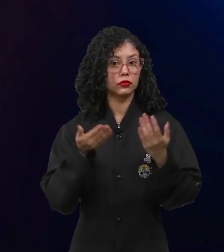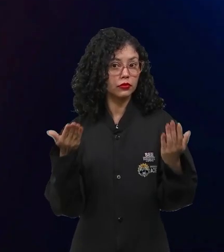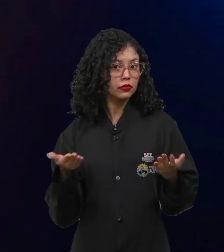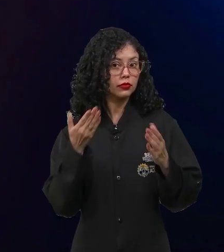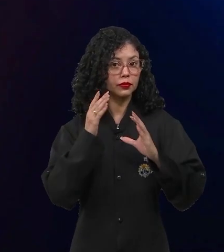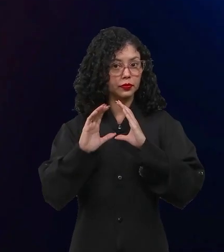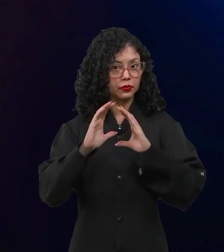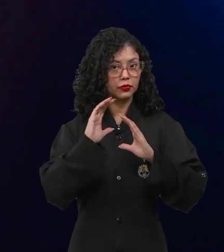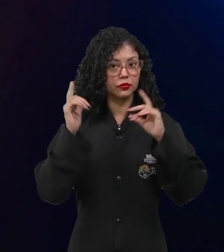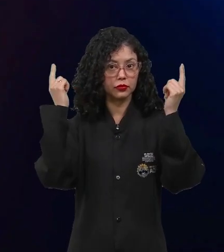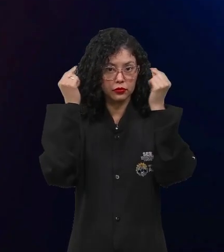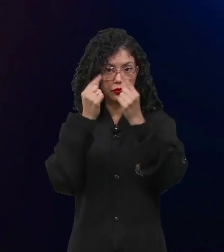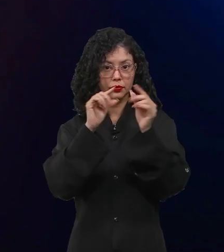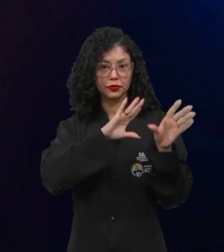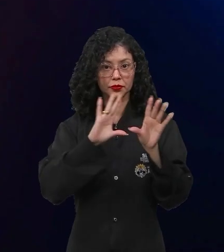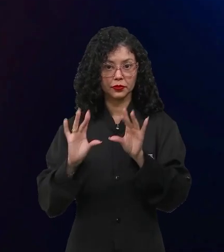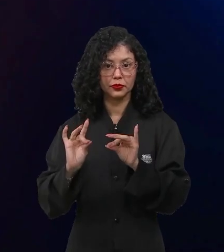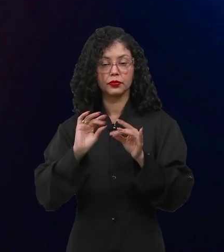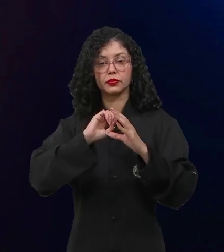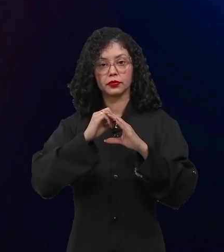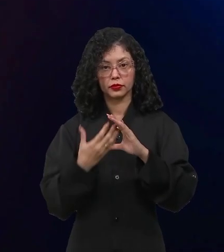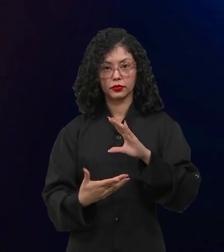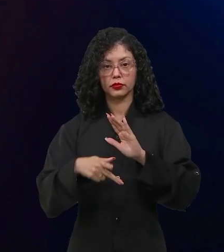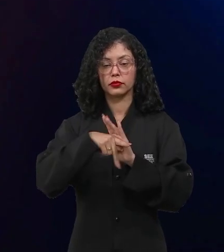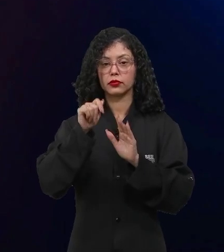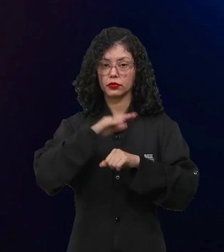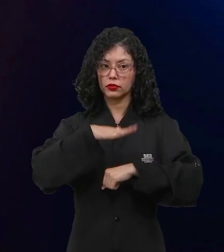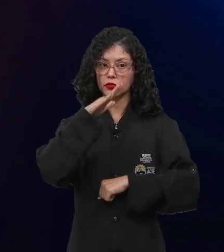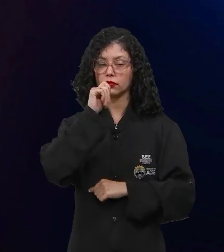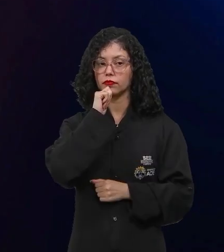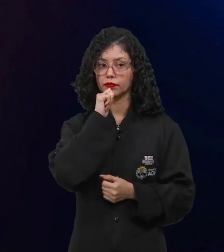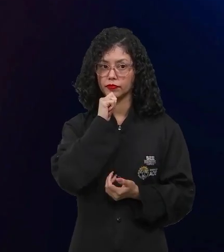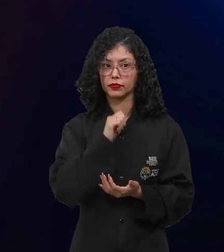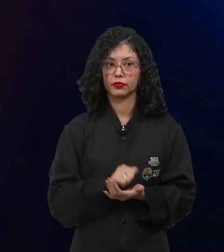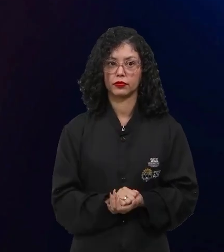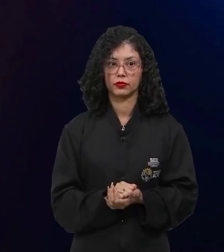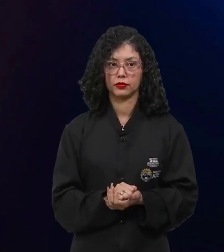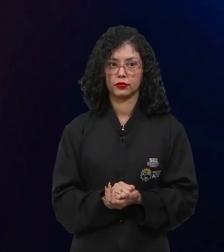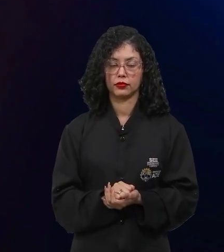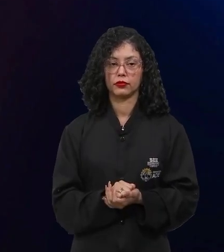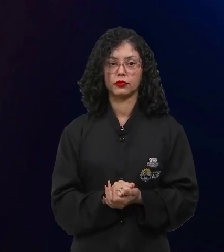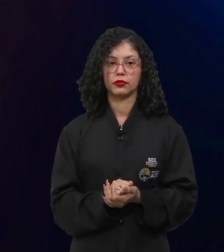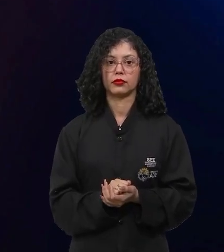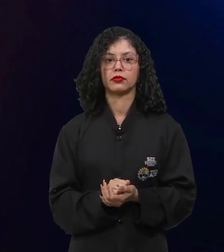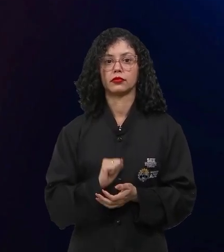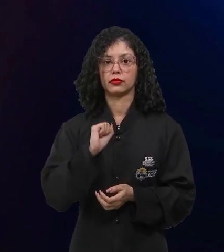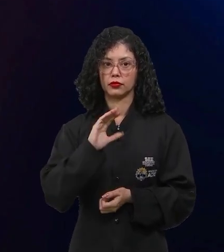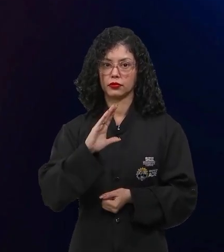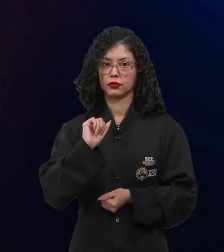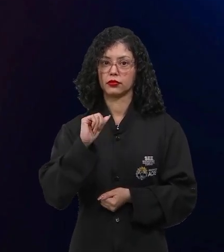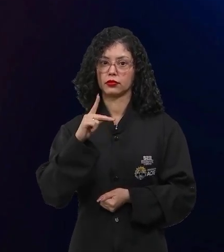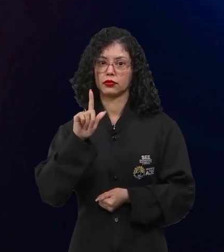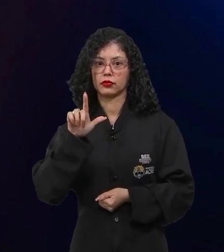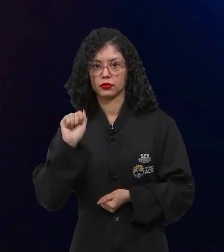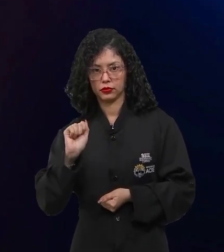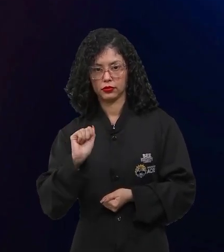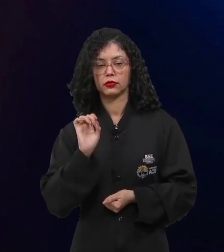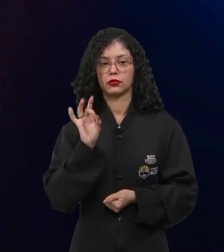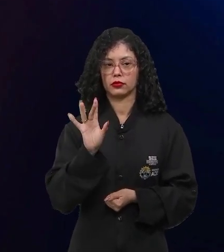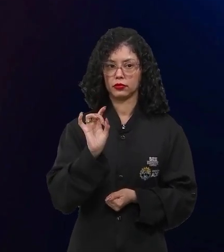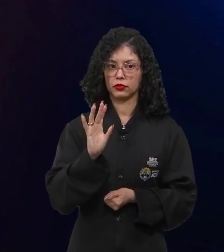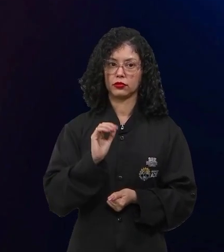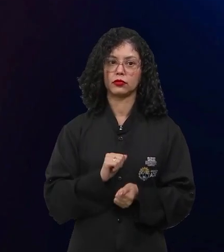Então, o canto gregoriano, ele traz essa característica mais a capela mesmo, né, de